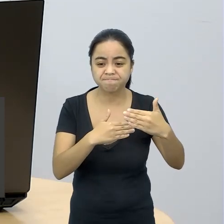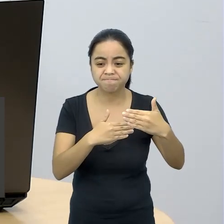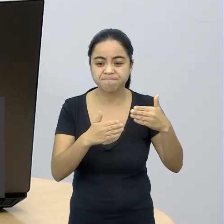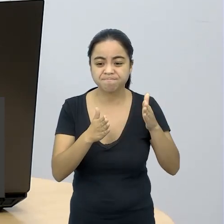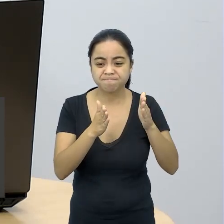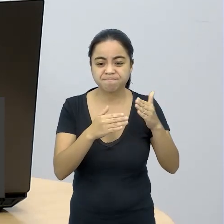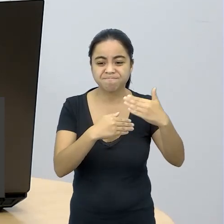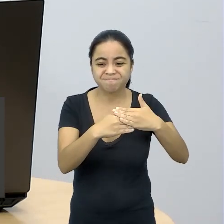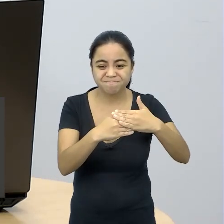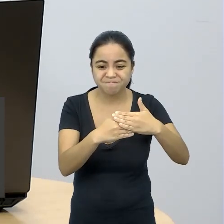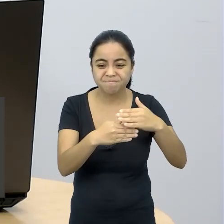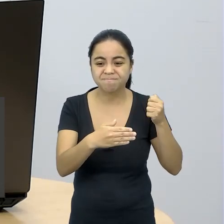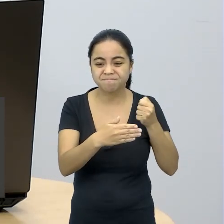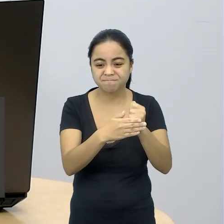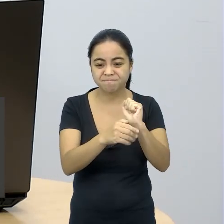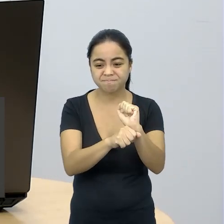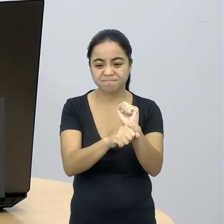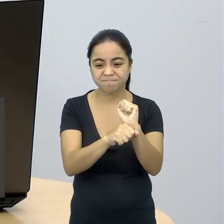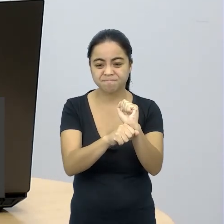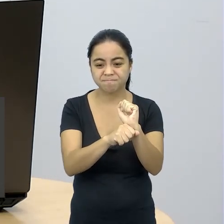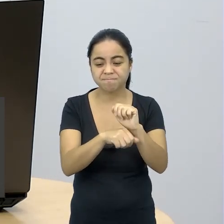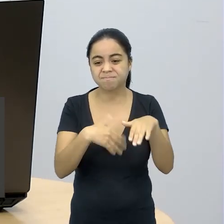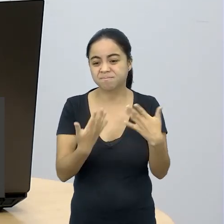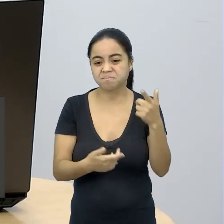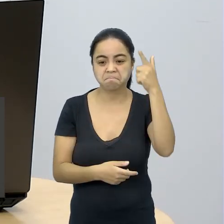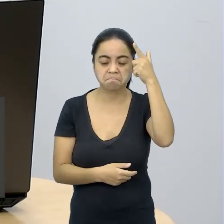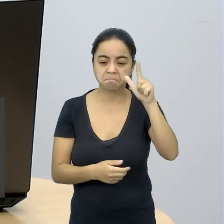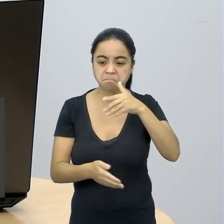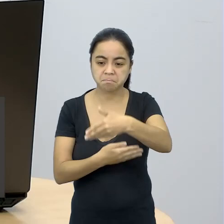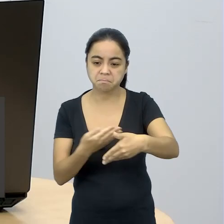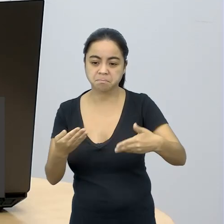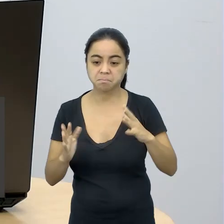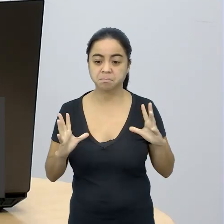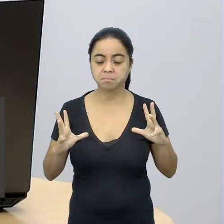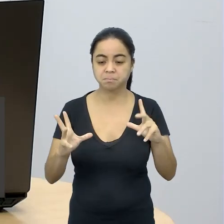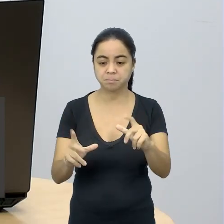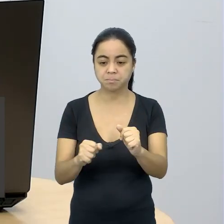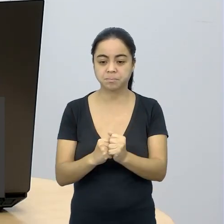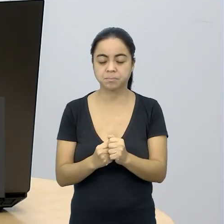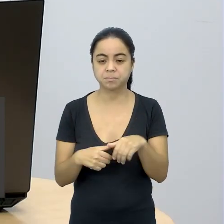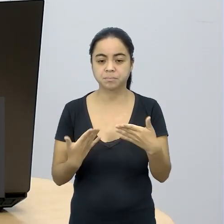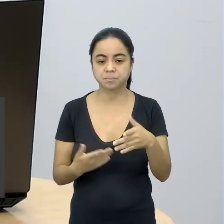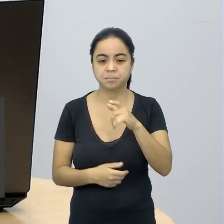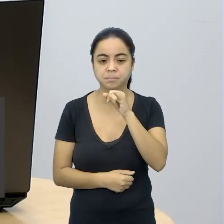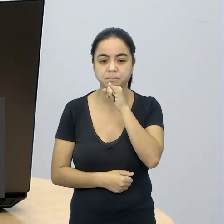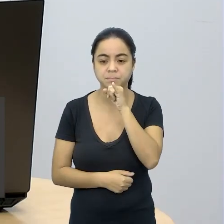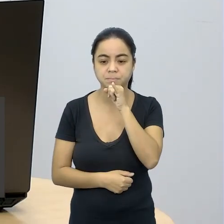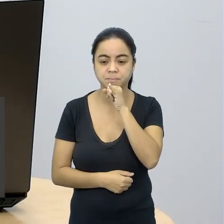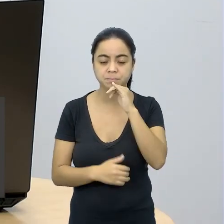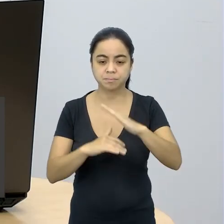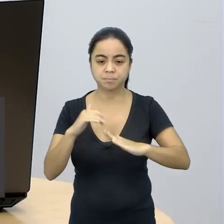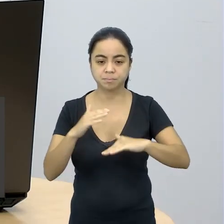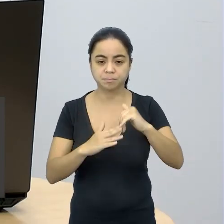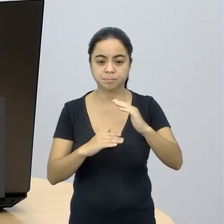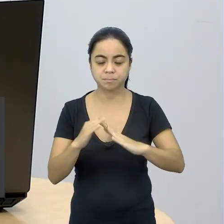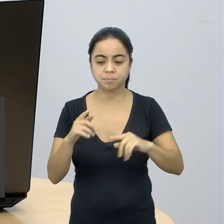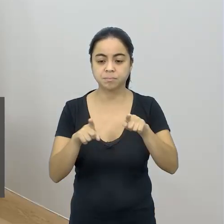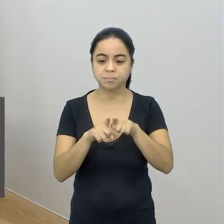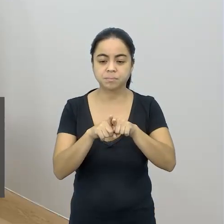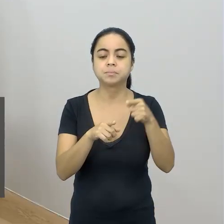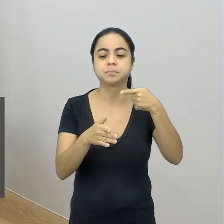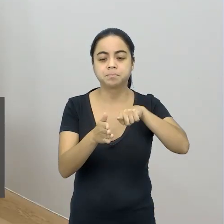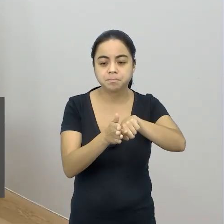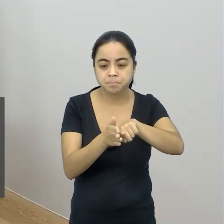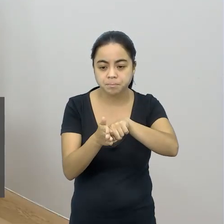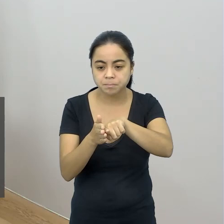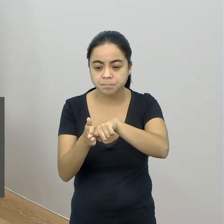não consegue fazer a interação inteira que ele precisa de ser feito. Por exemplo, essa mesma habilidade, ela fala em